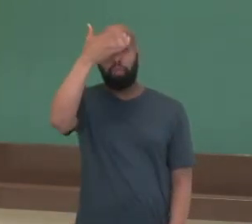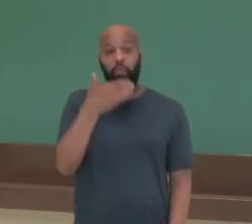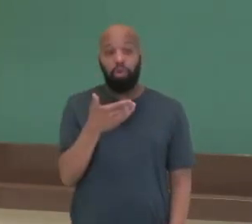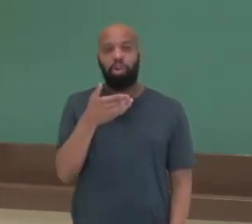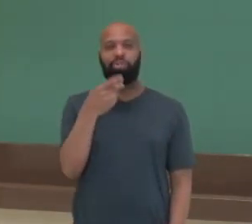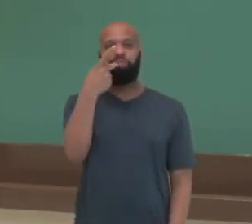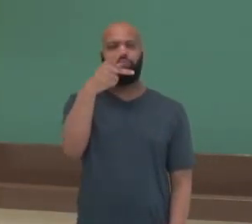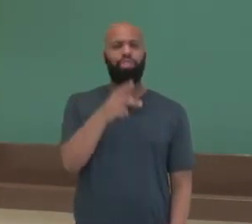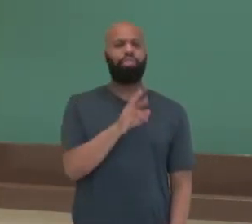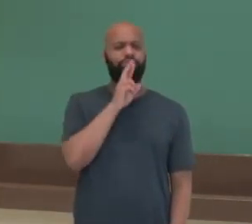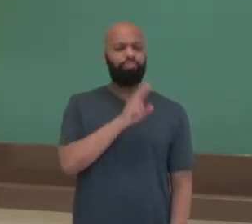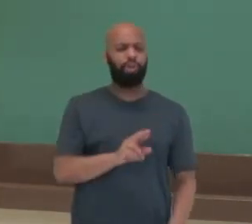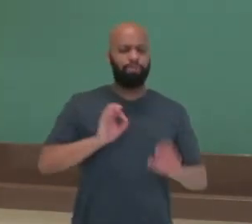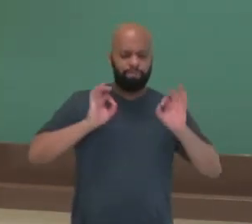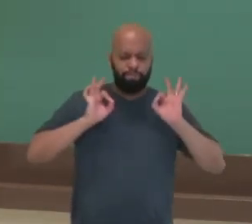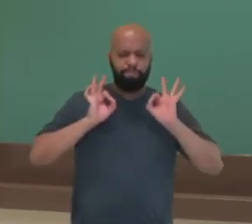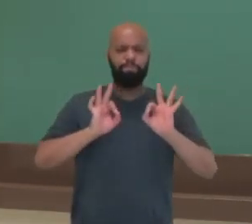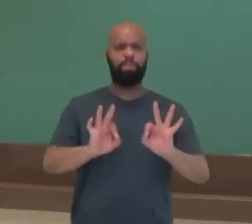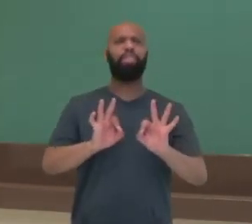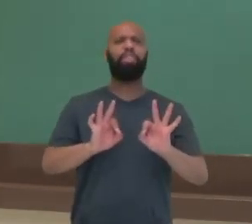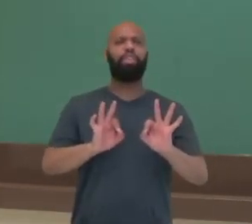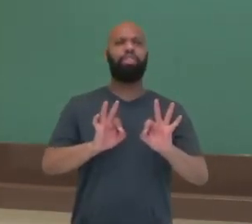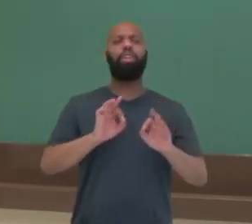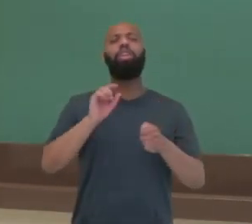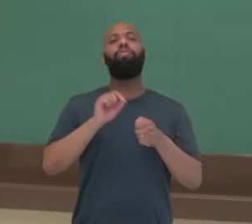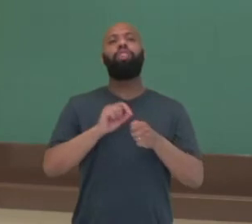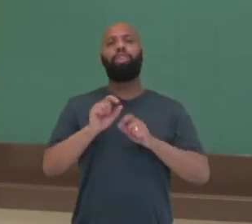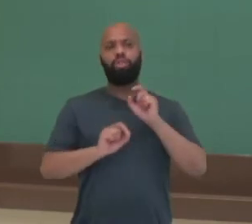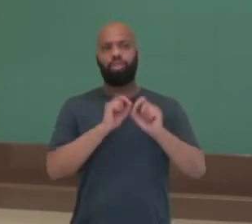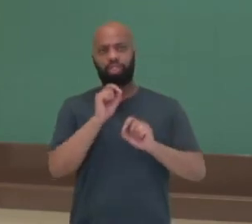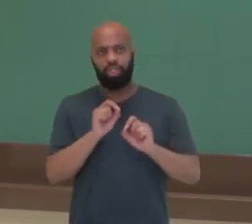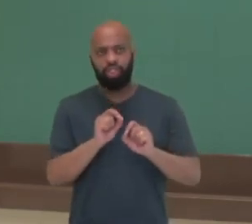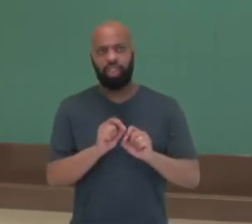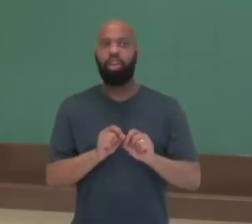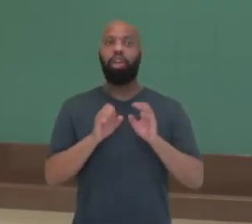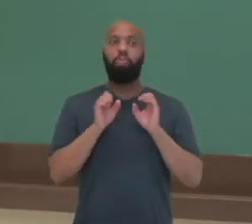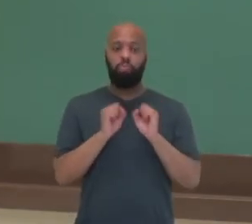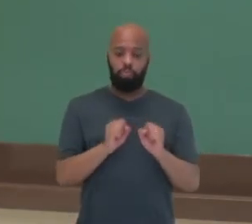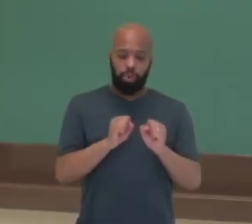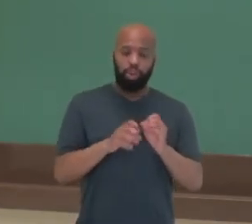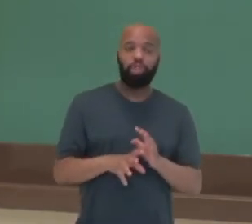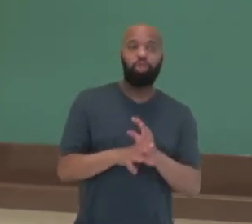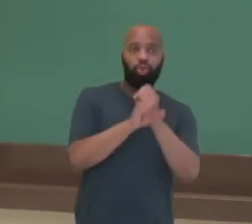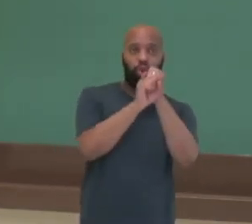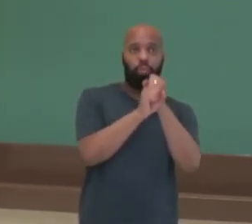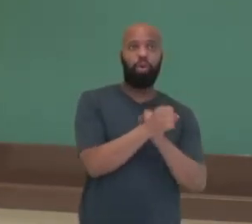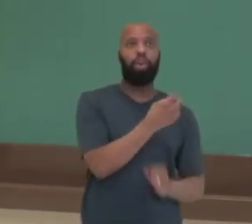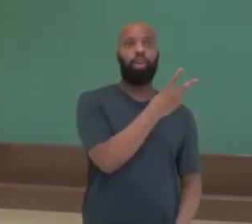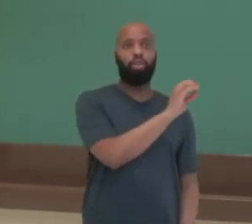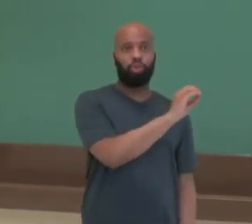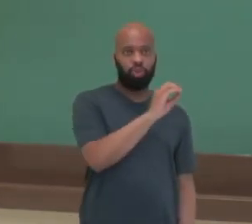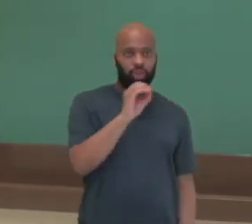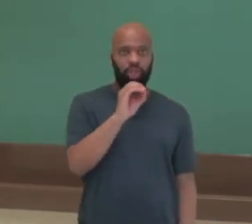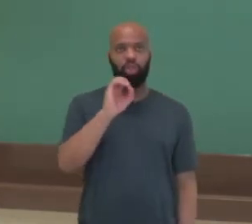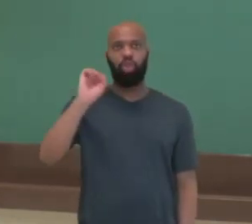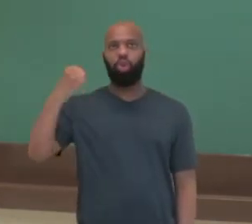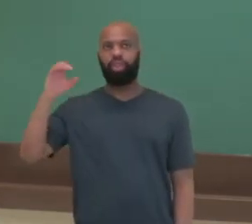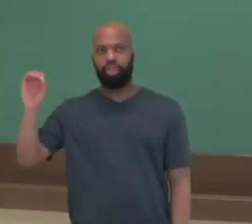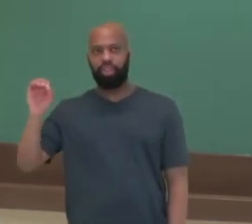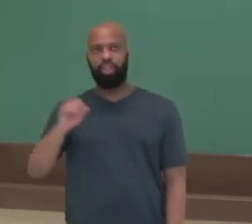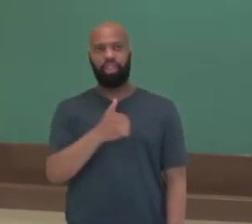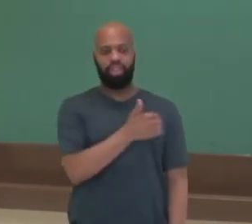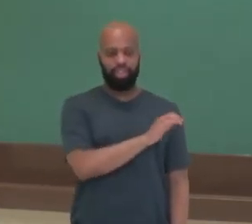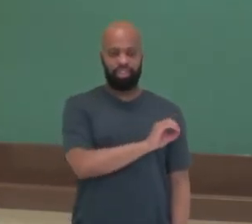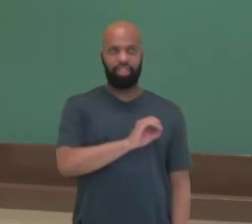seu exercício realmente está correto, basta você somar esses três valores e verificar